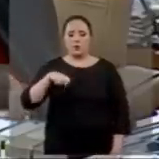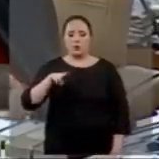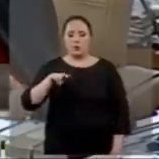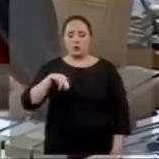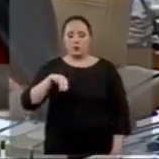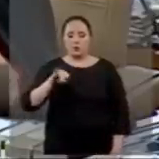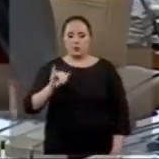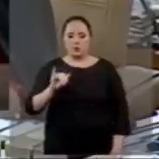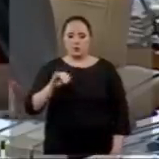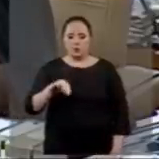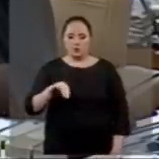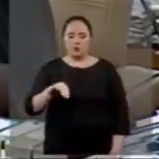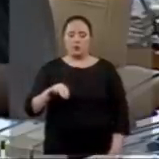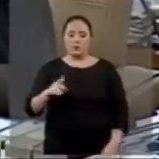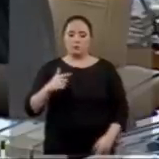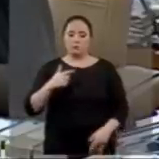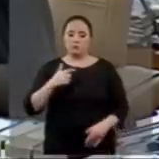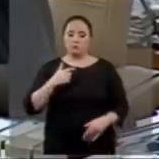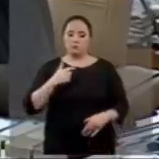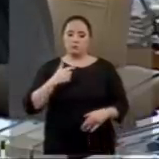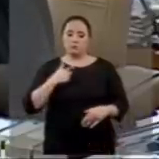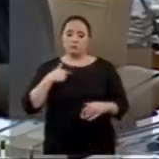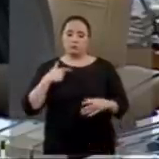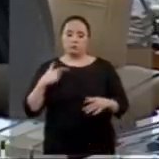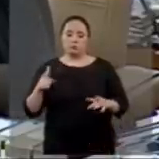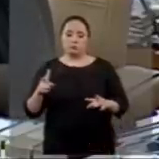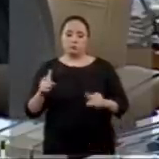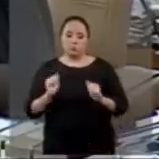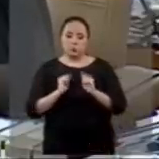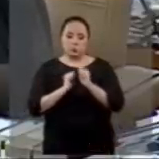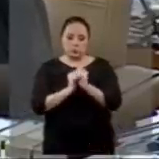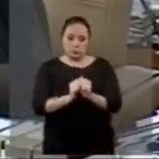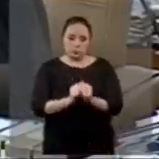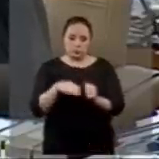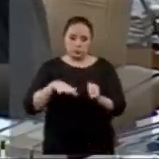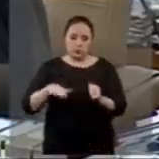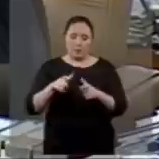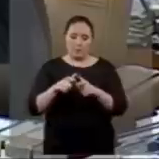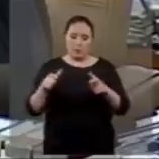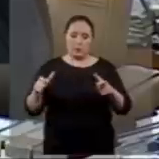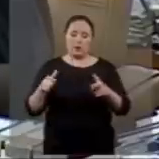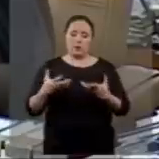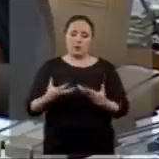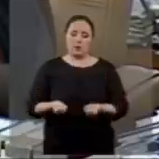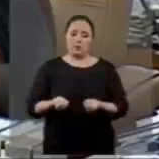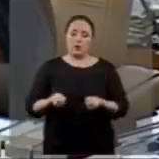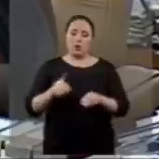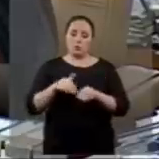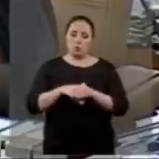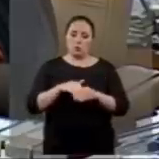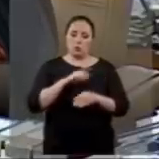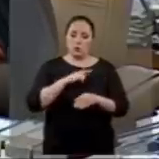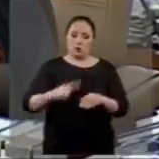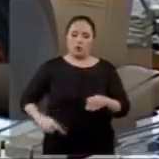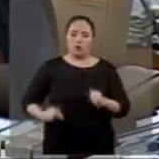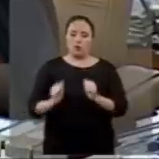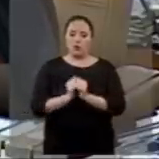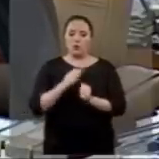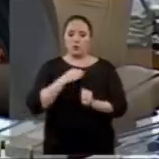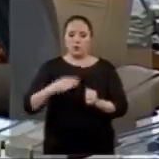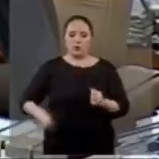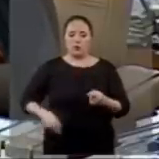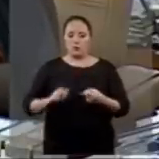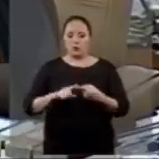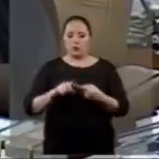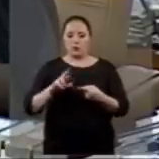época integrei a corrente majoritária, aderindo ao voto do relator, ao lado dos ministros Ricardo Lewandowski,